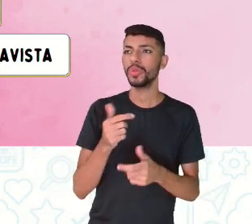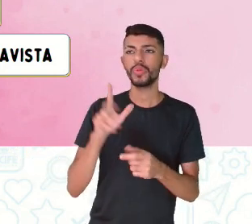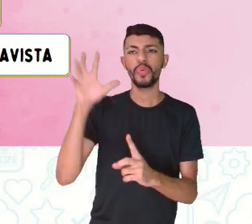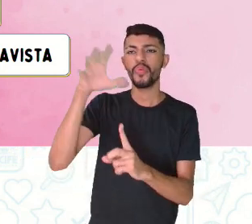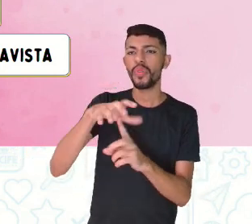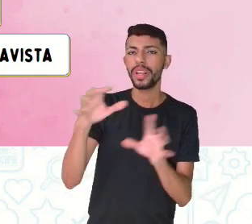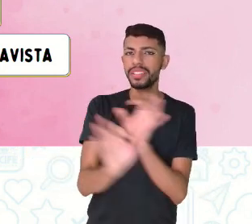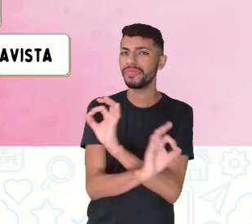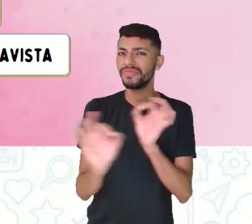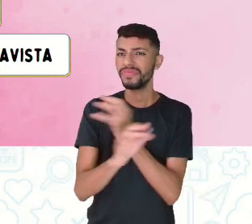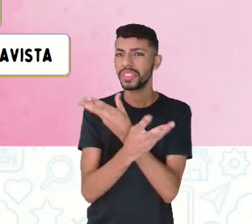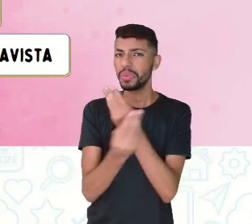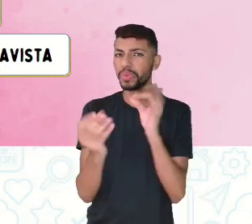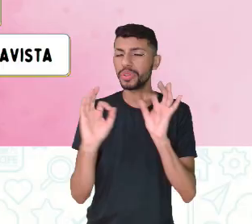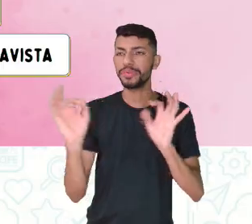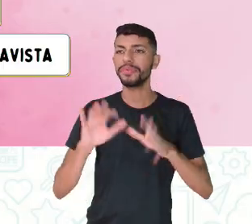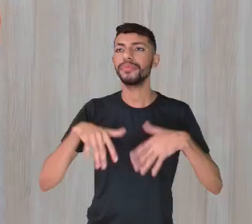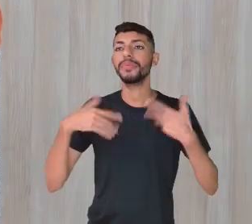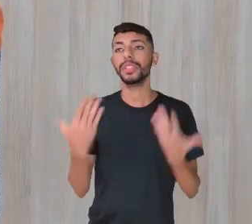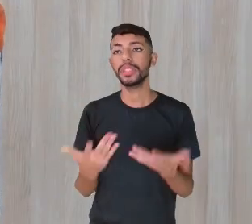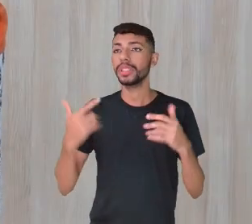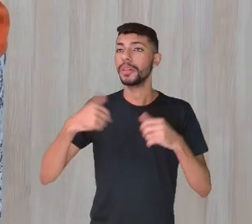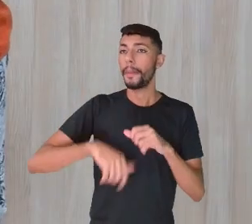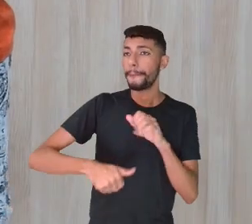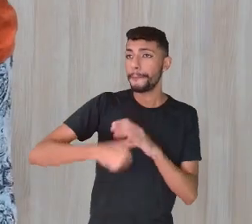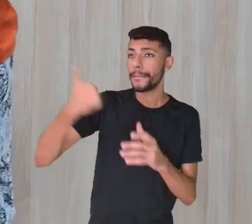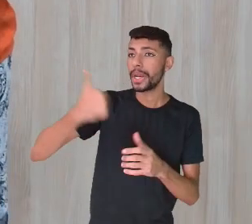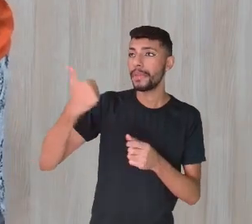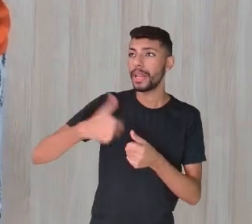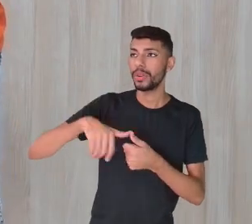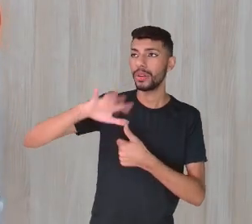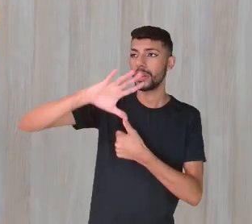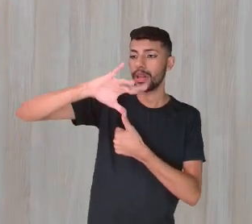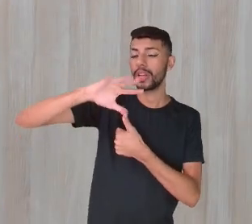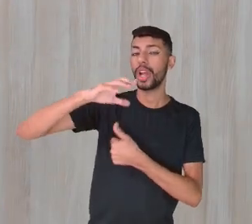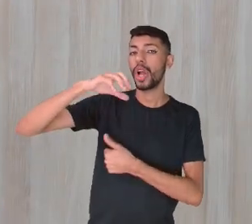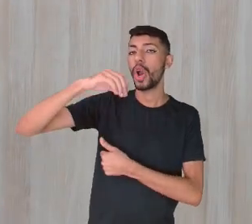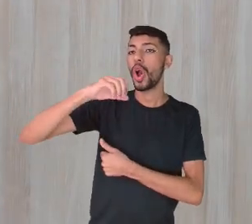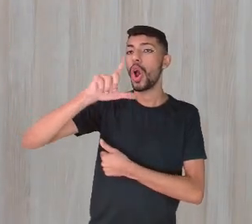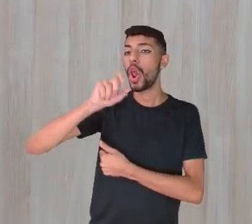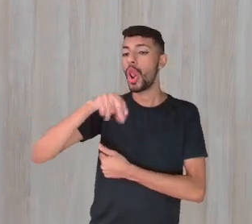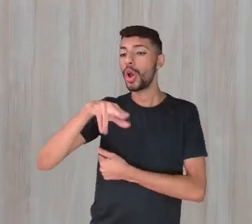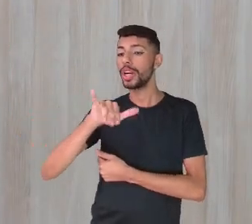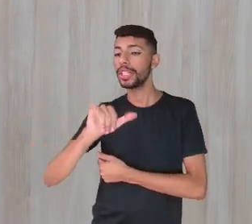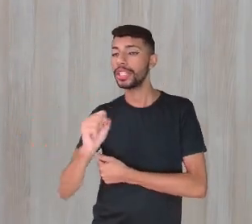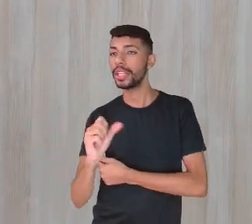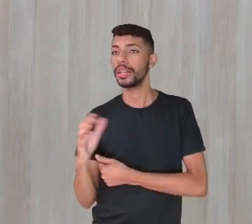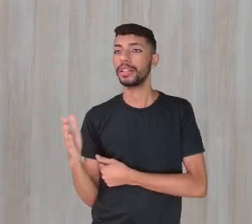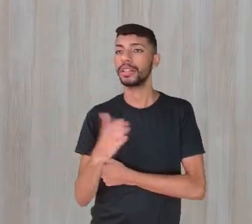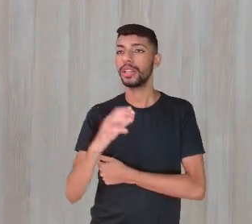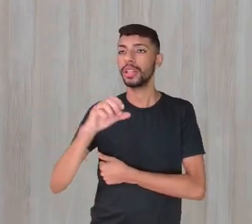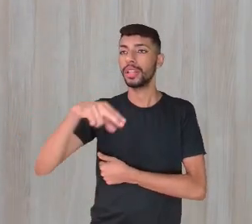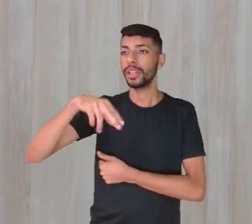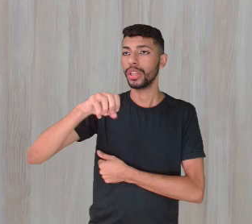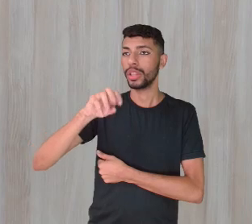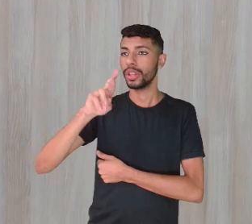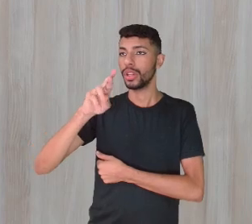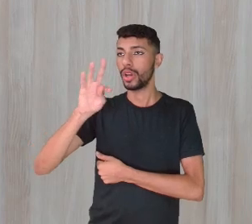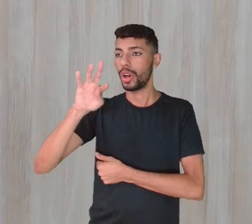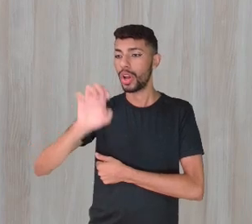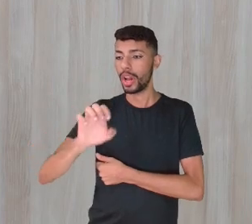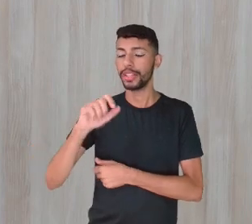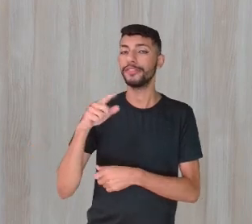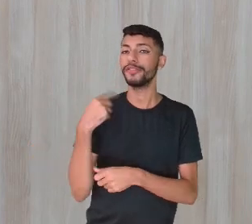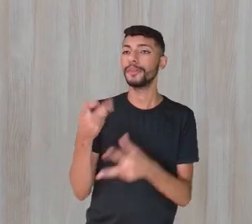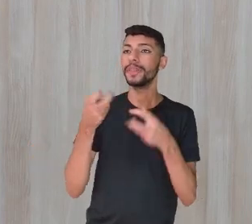muito. Bom, primeiro, na colônia do norte, né? As colônias do norte, a gente viu na aula anterior que ela tinha um